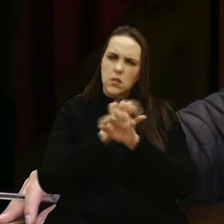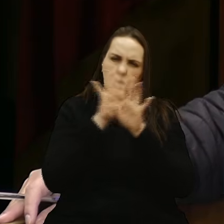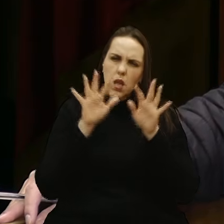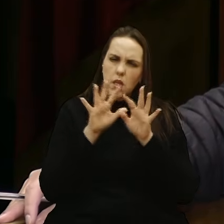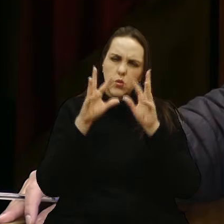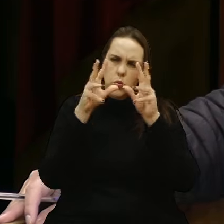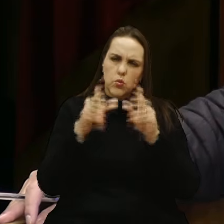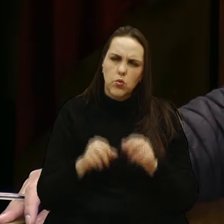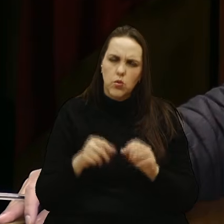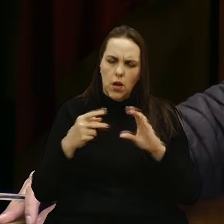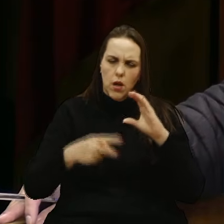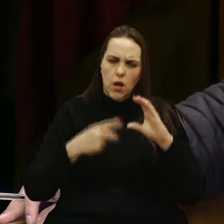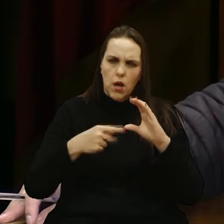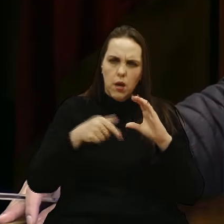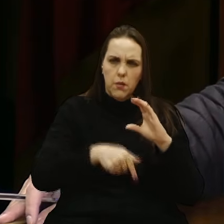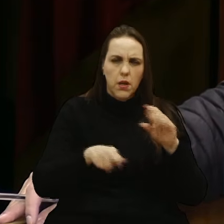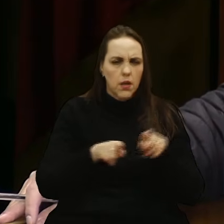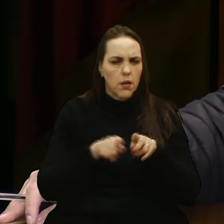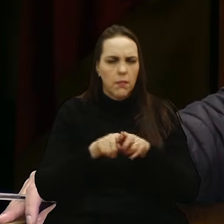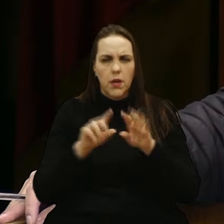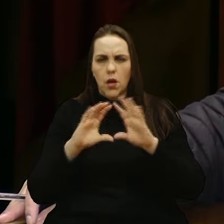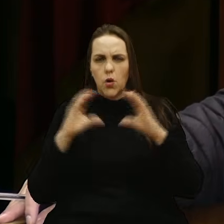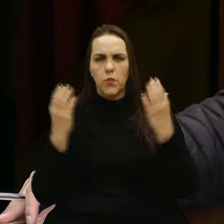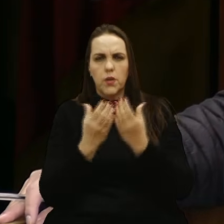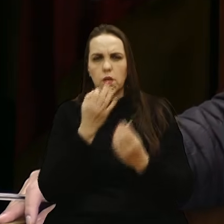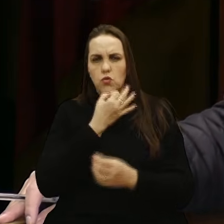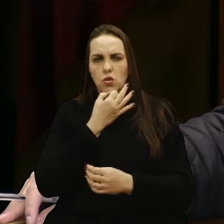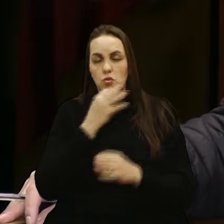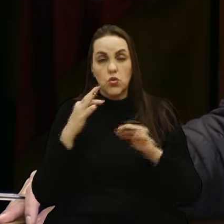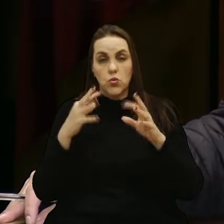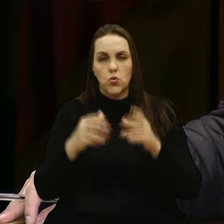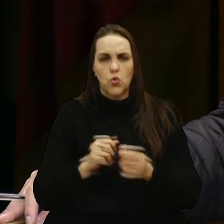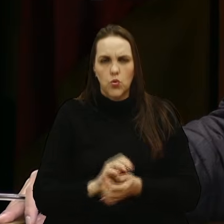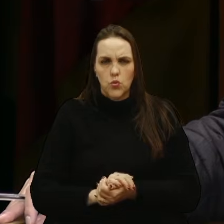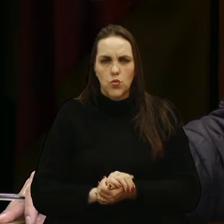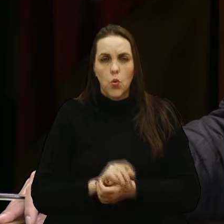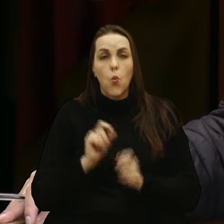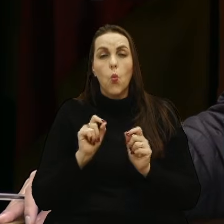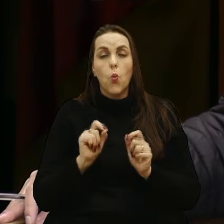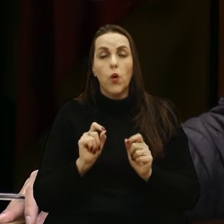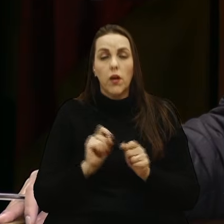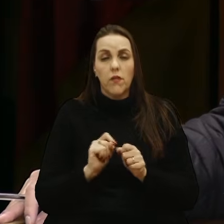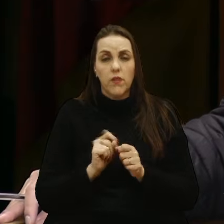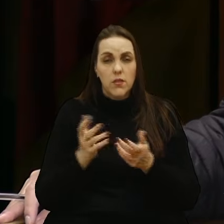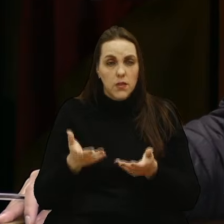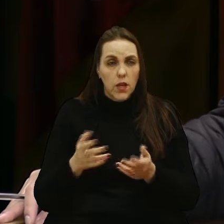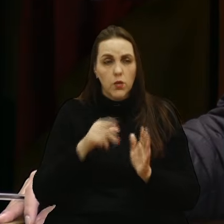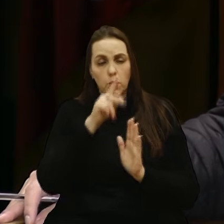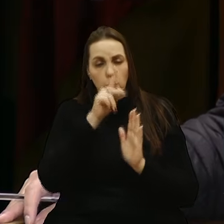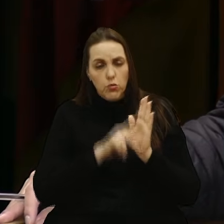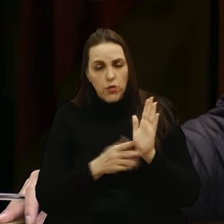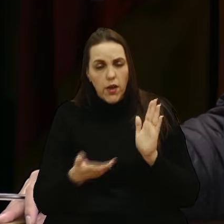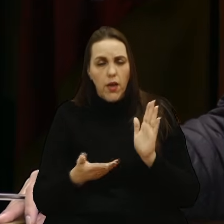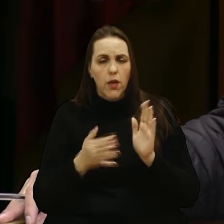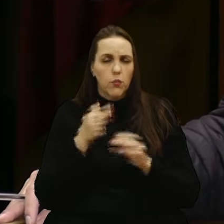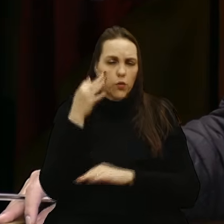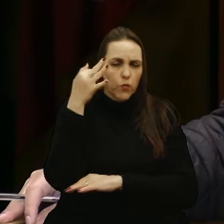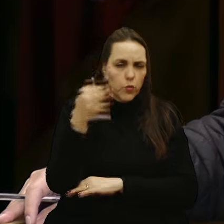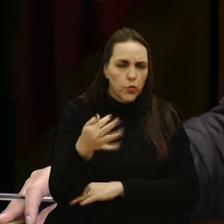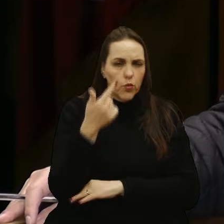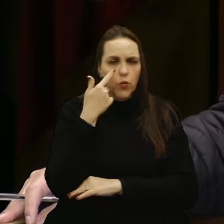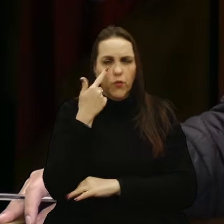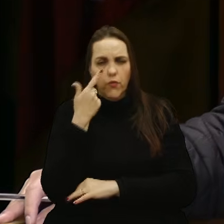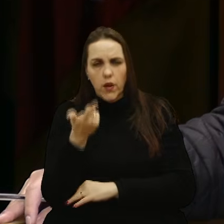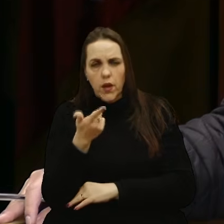este parlamento e também a todos da comunidade caxiense aquilo que vocês estão projetando, aquilo que vocês